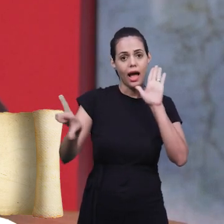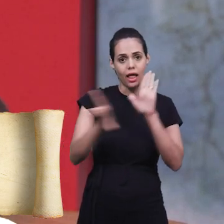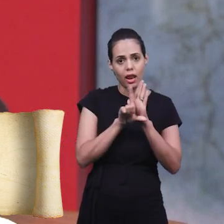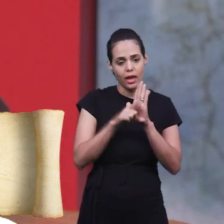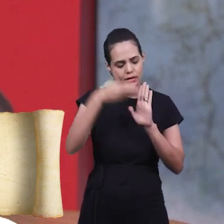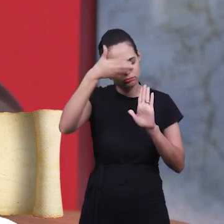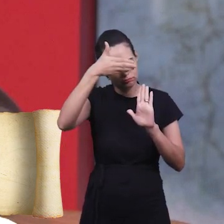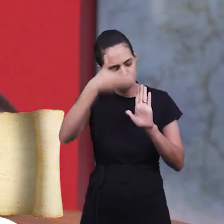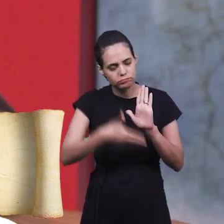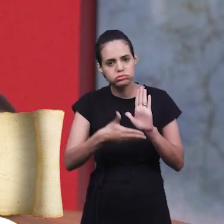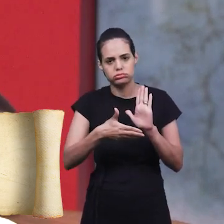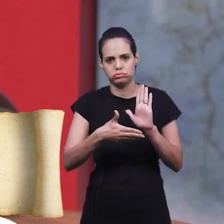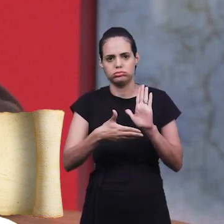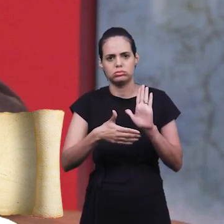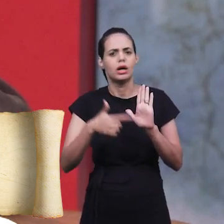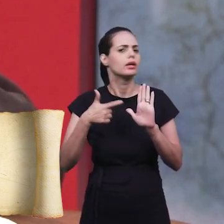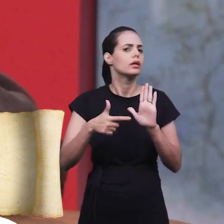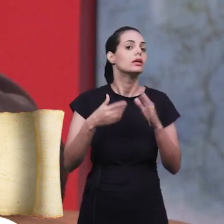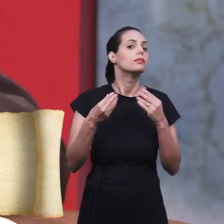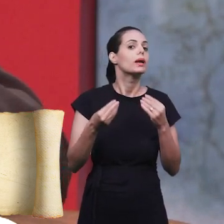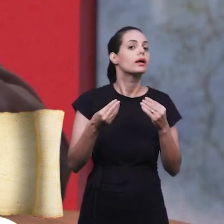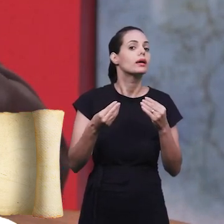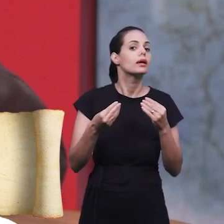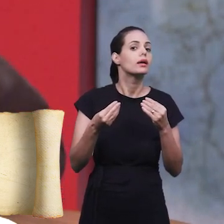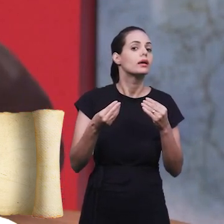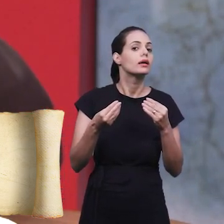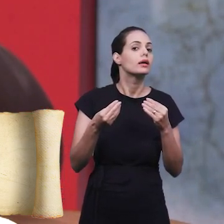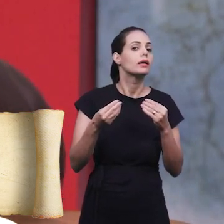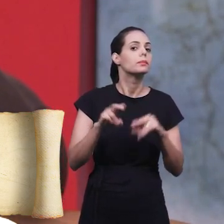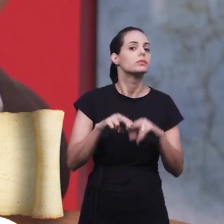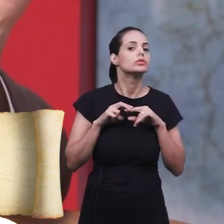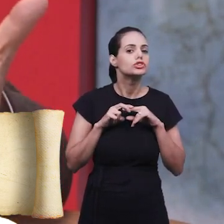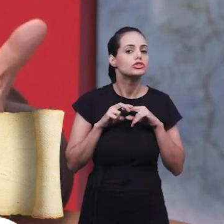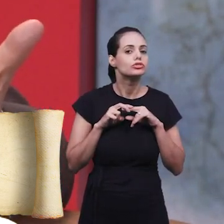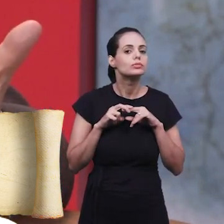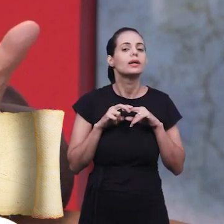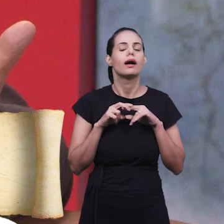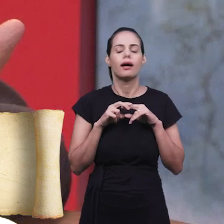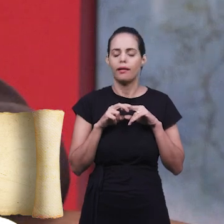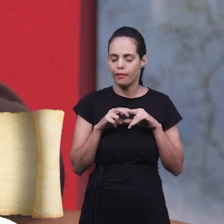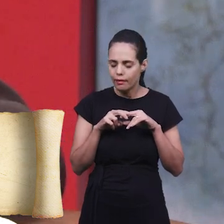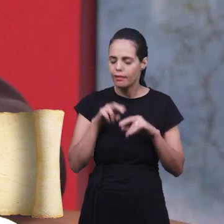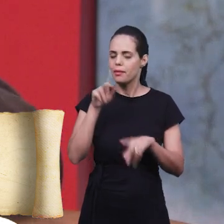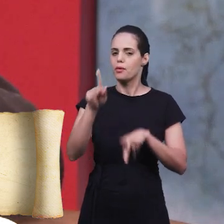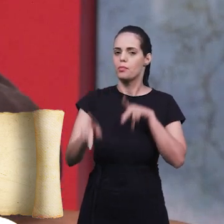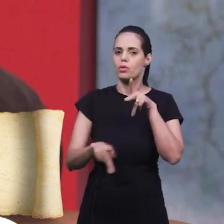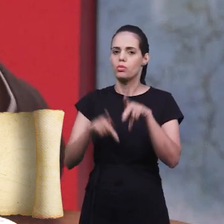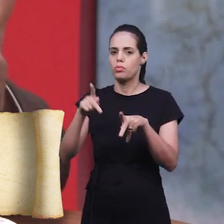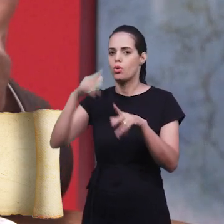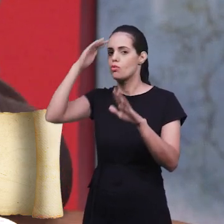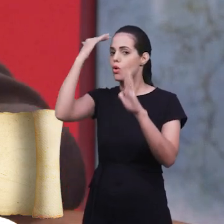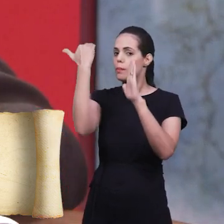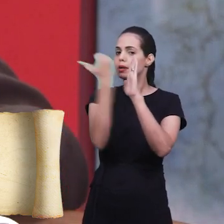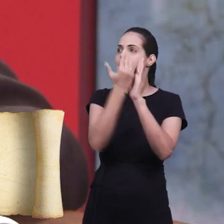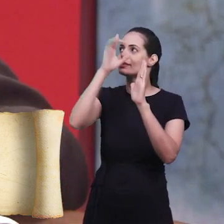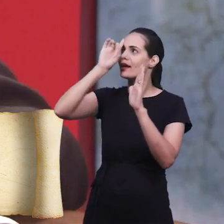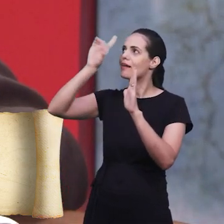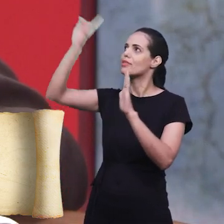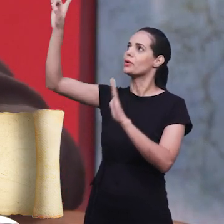leis servia para dar um procedimento ao homem de forma agradável a